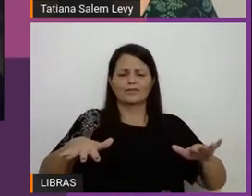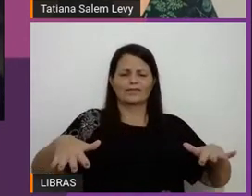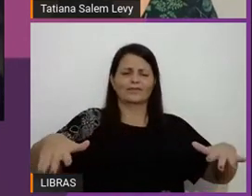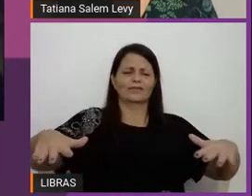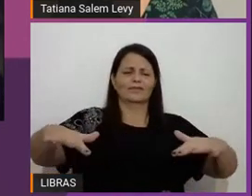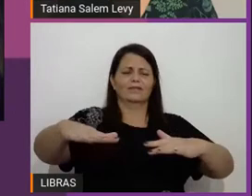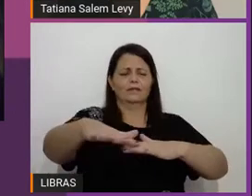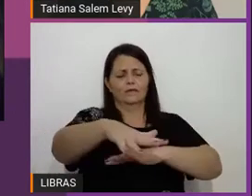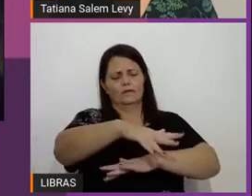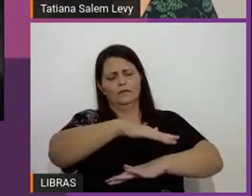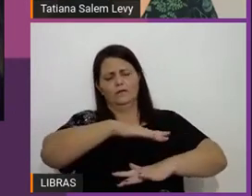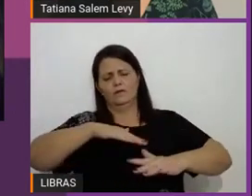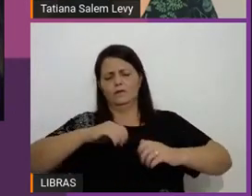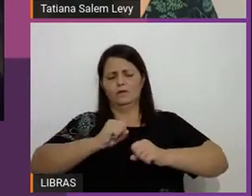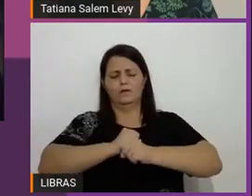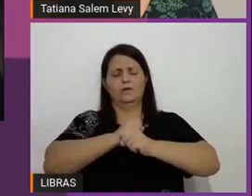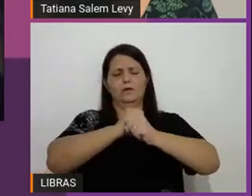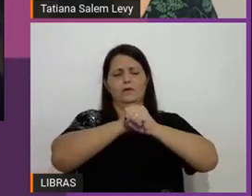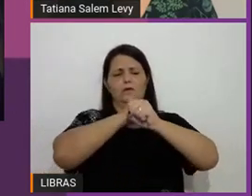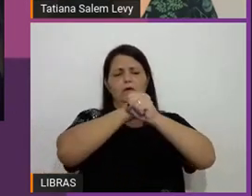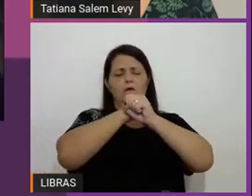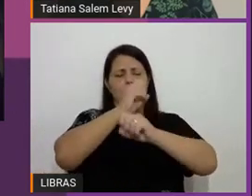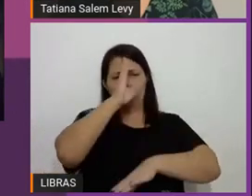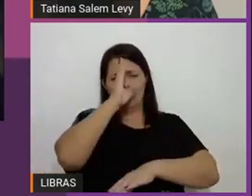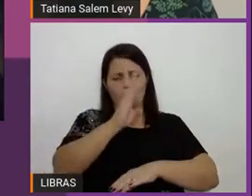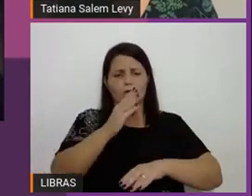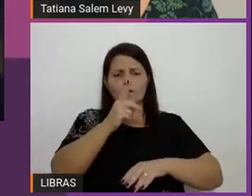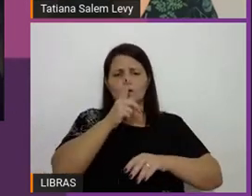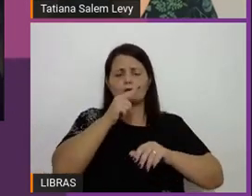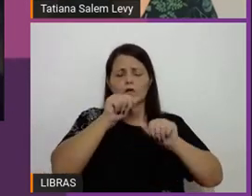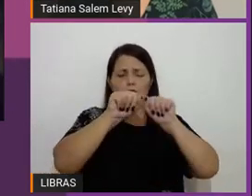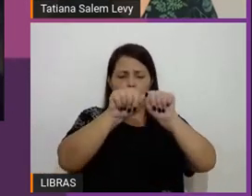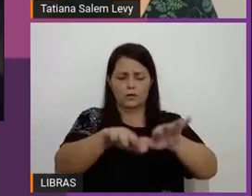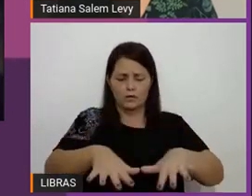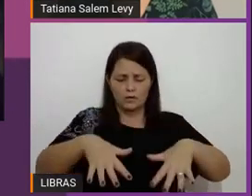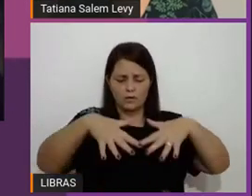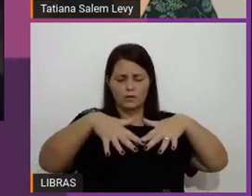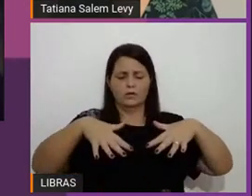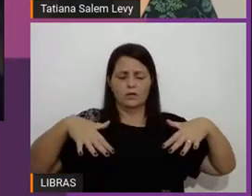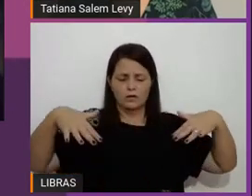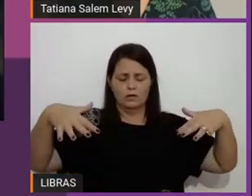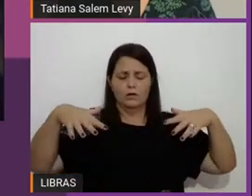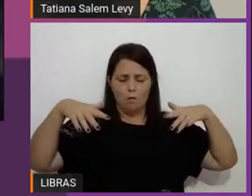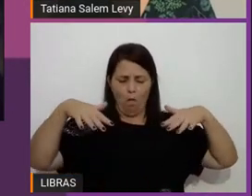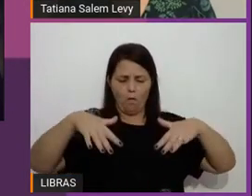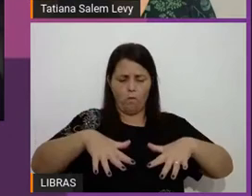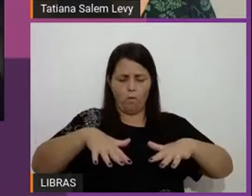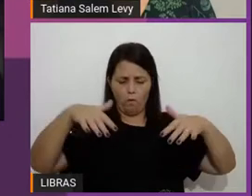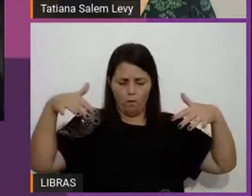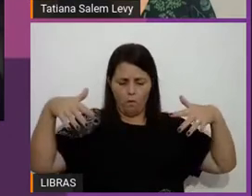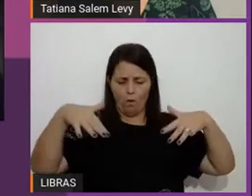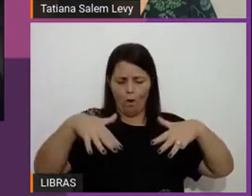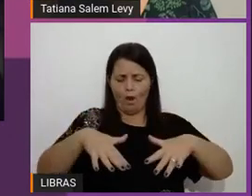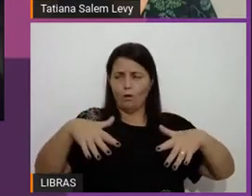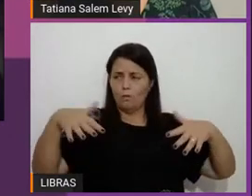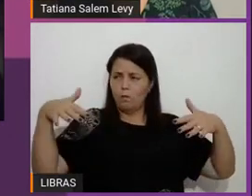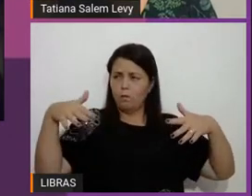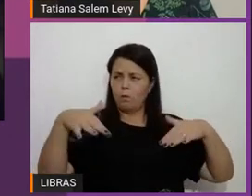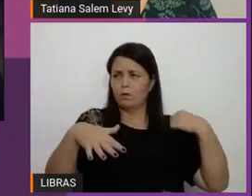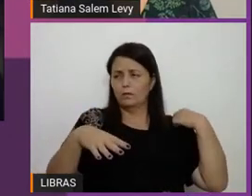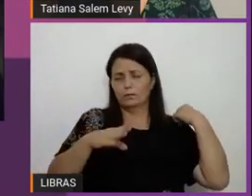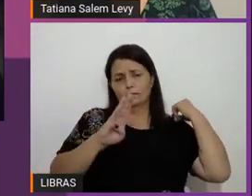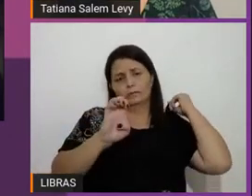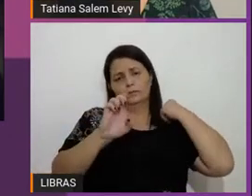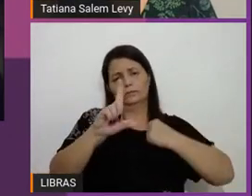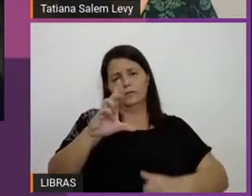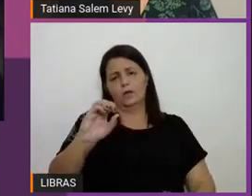a região onde foi construído o principal reservatório da usina hidrelétrica de Belo Monte as